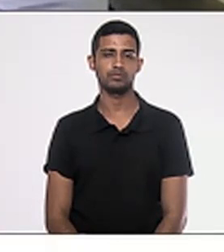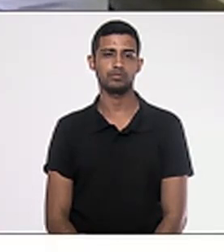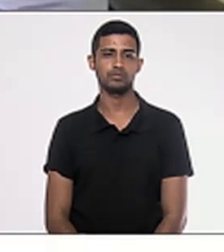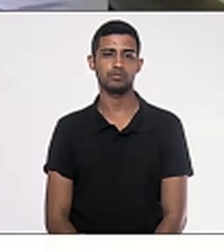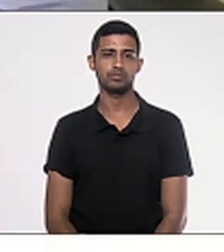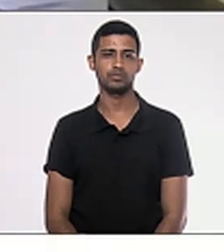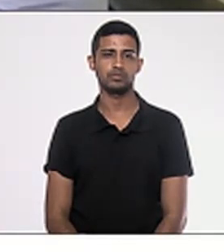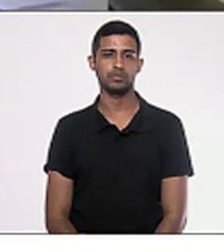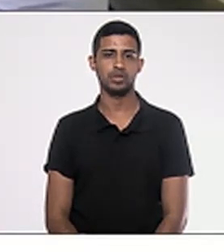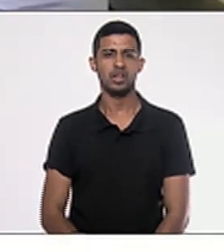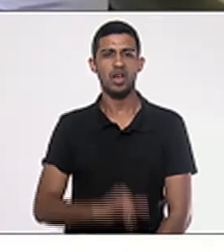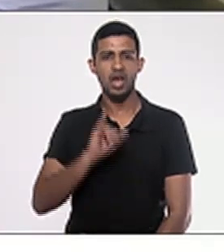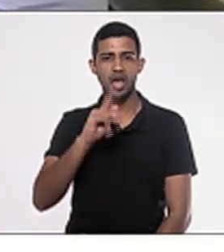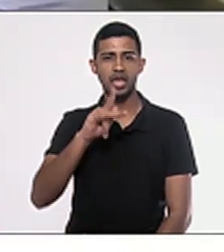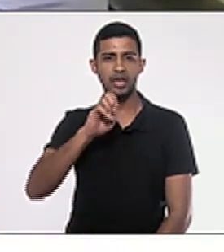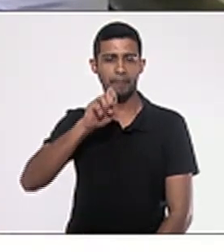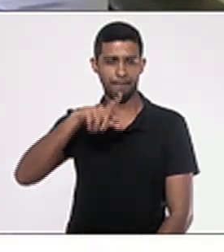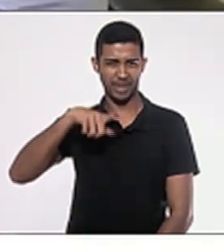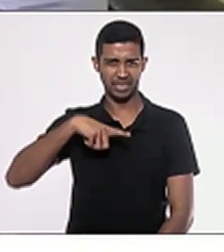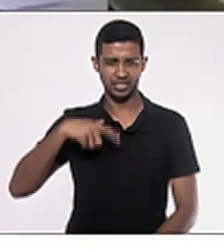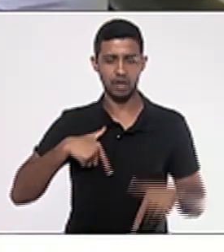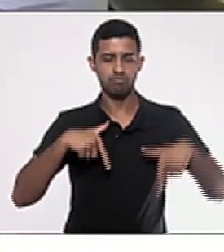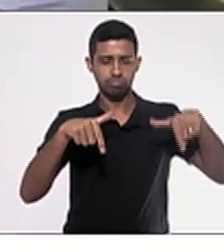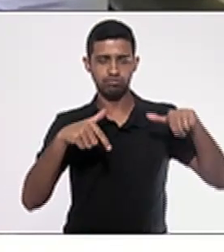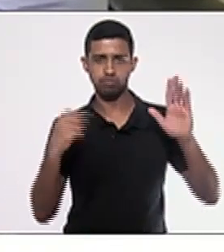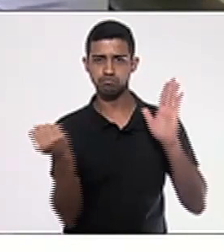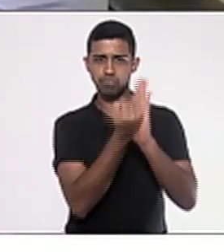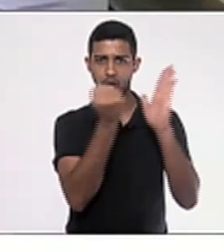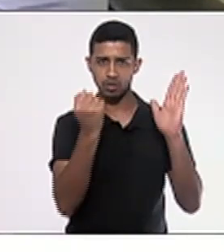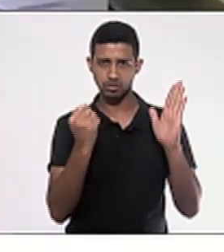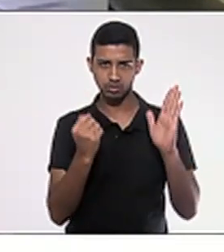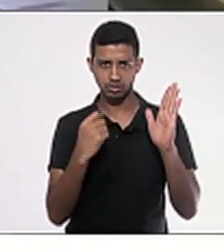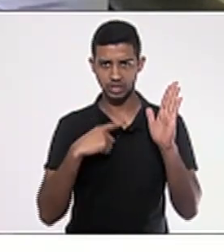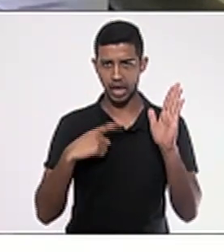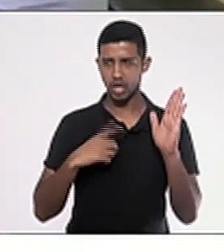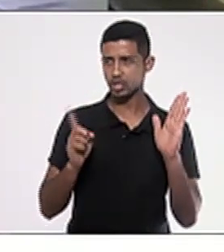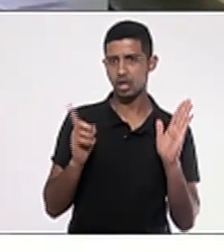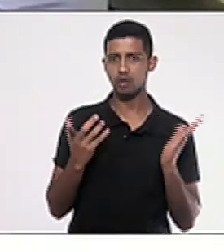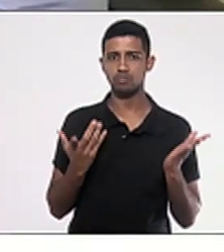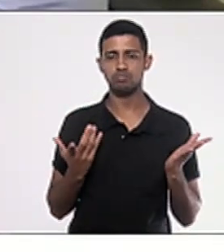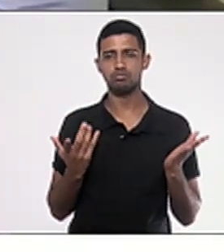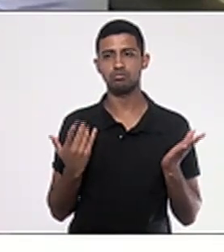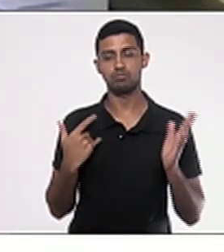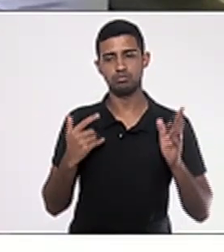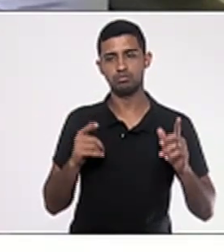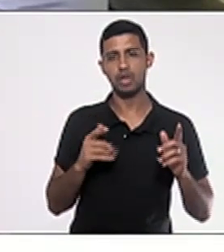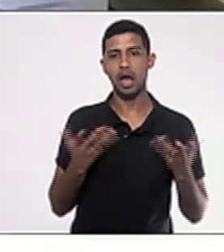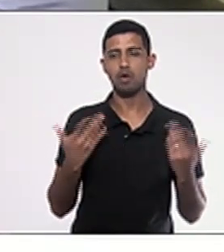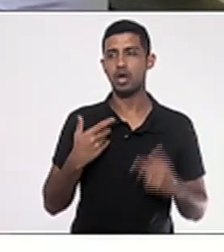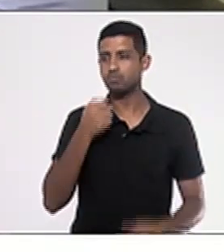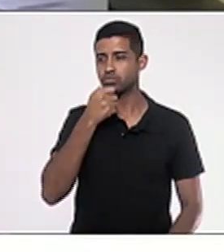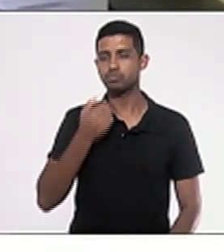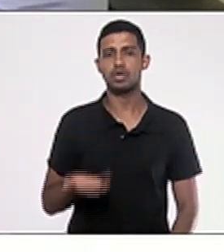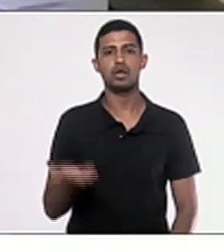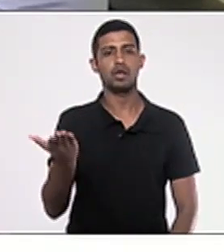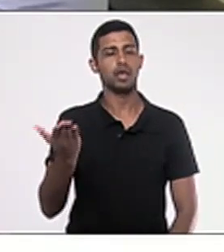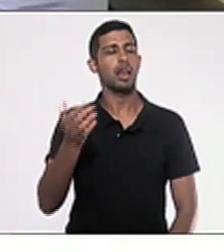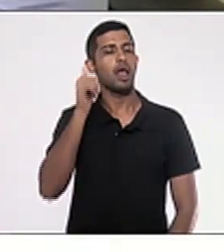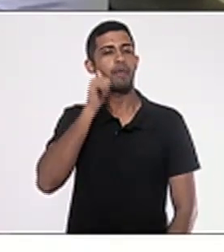não certifica nada sobre isso? Eu passo o questionamento à SEDAI. A